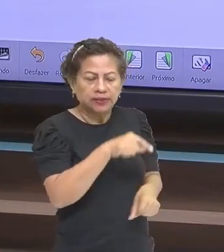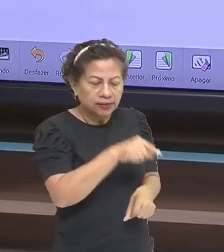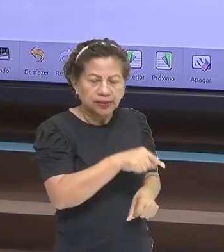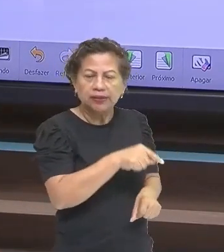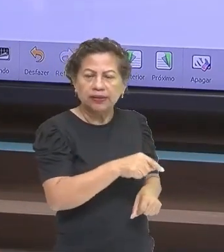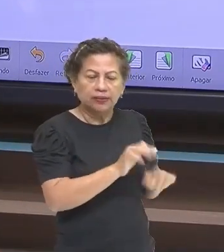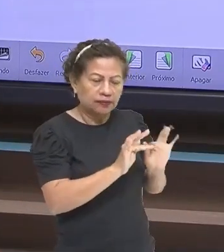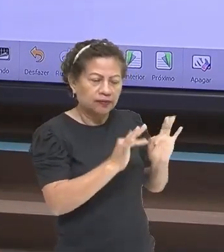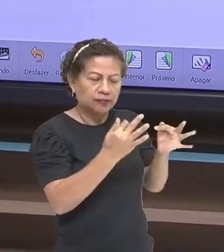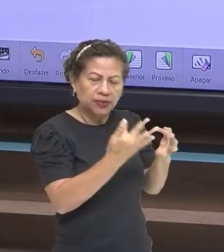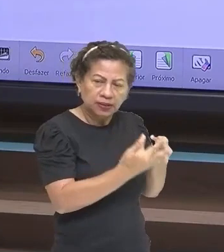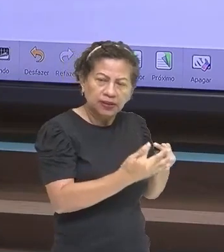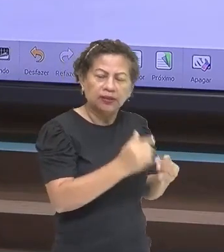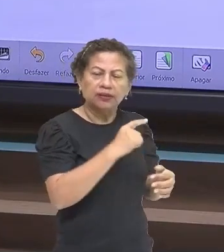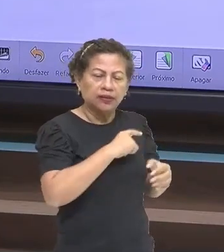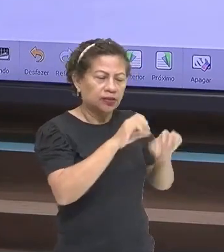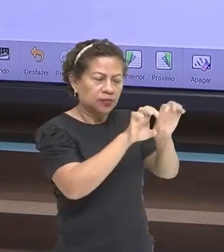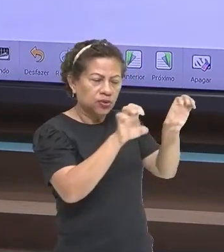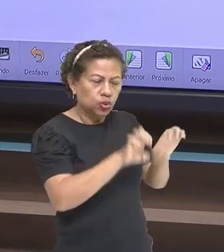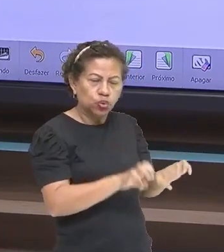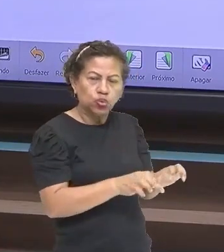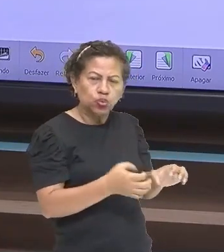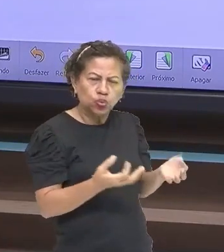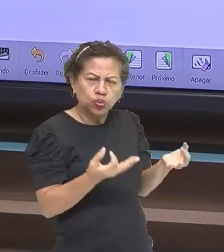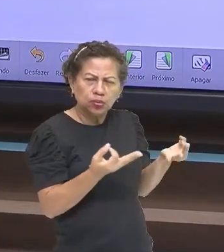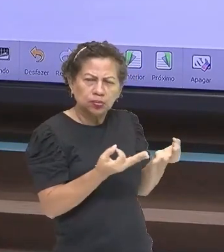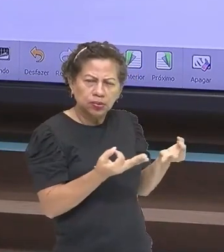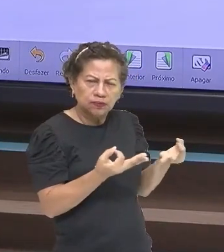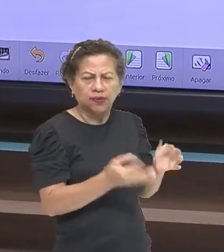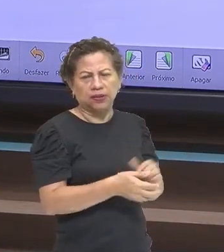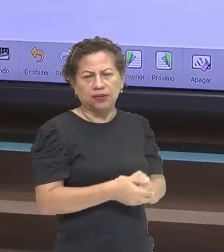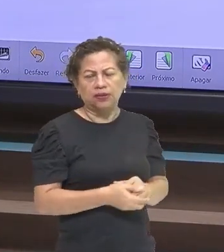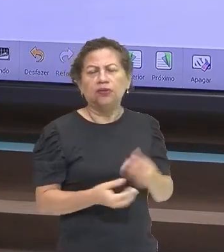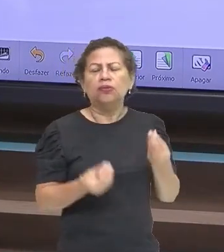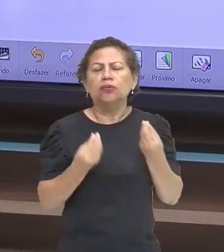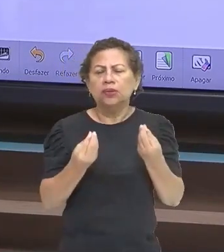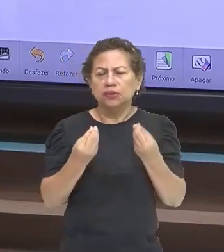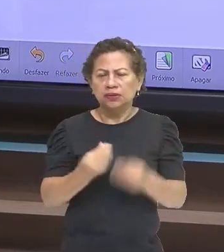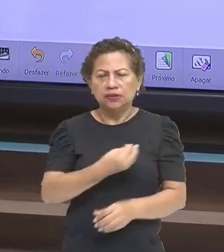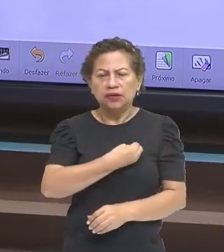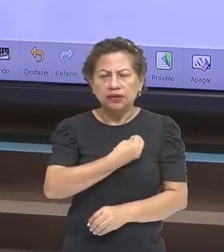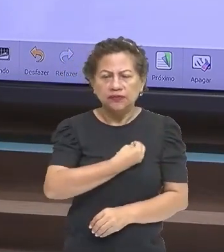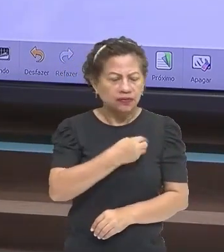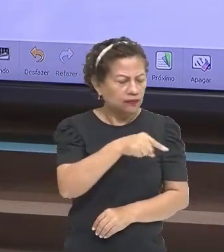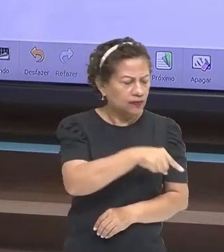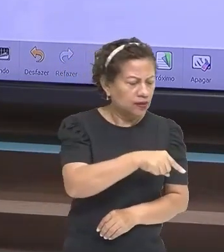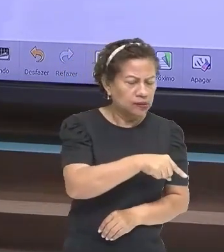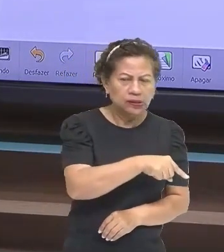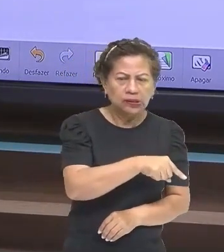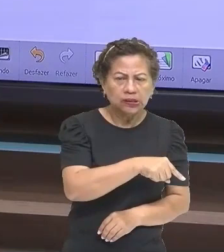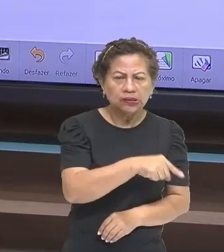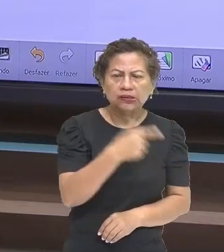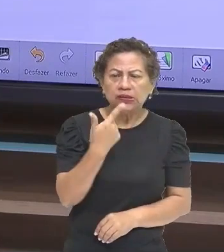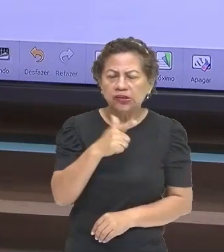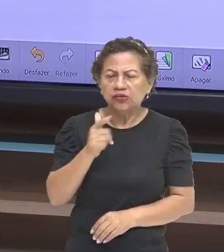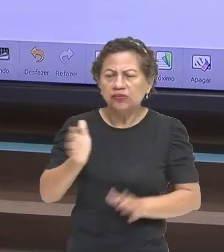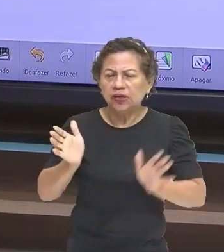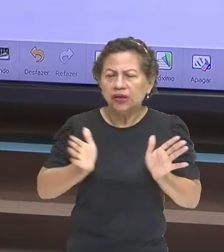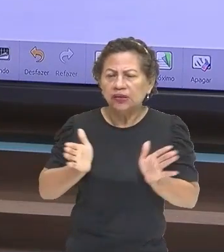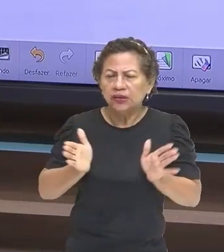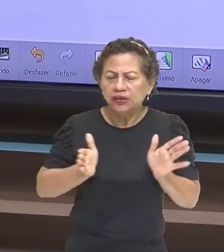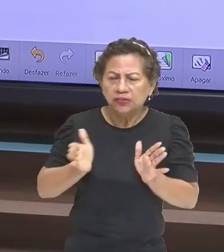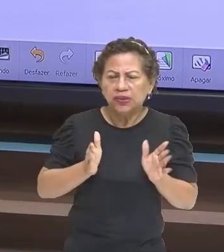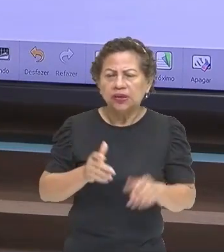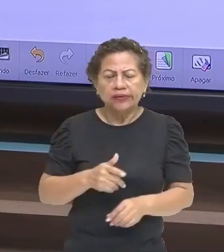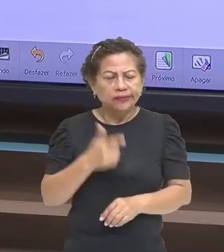homem, tendo a infraestrutura mínima. Ninguém consegue viver num lugar sem acessibilidade, sem acesso